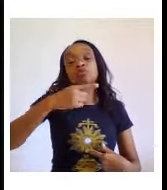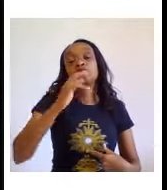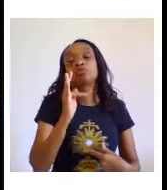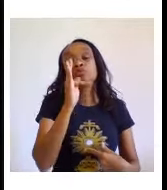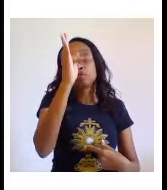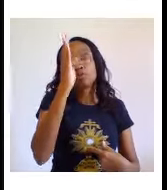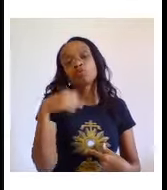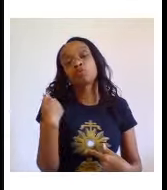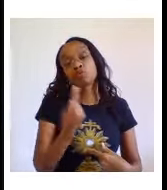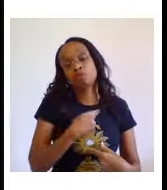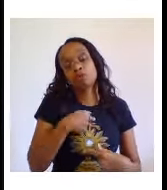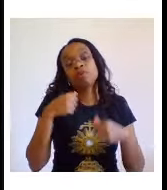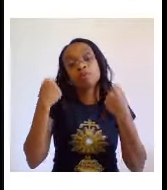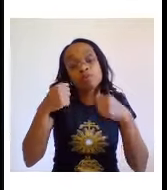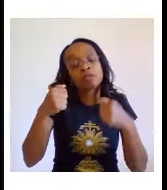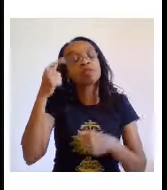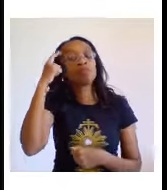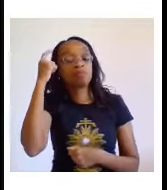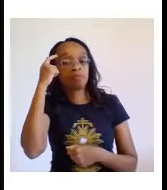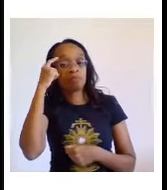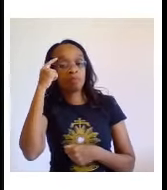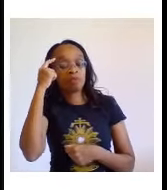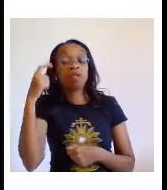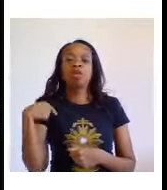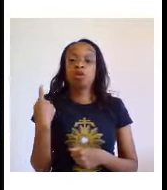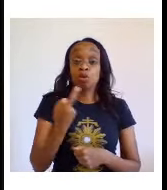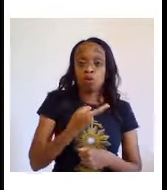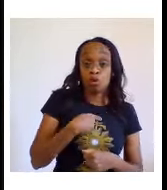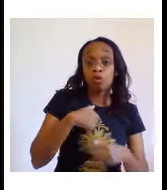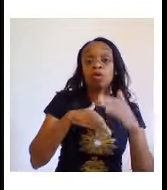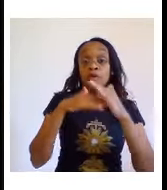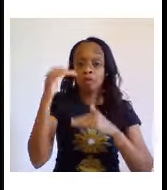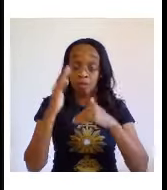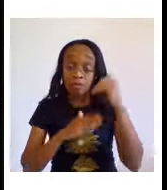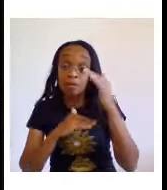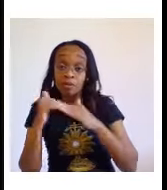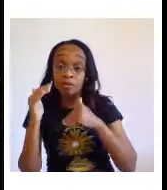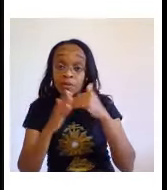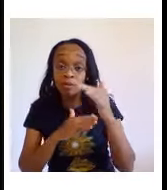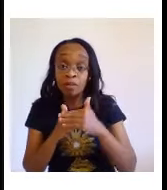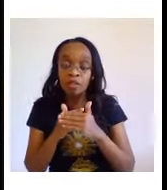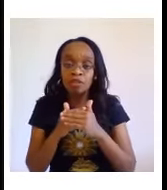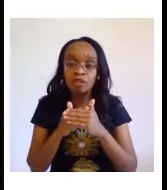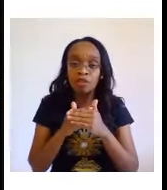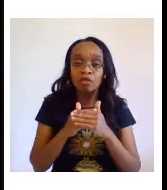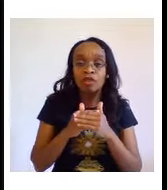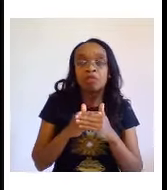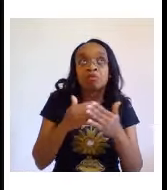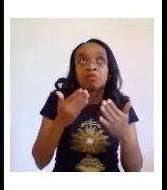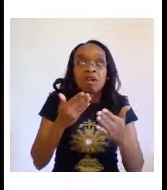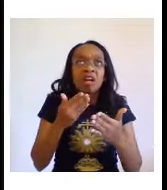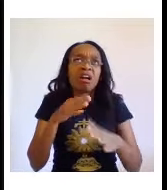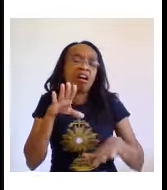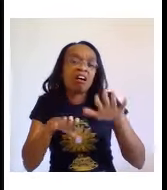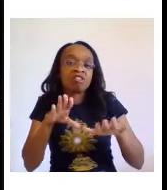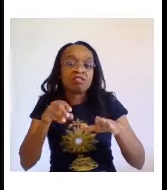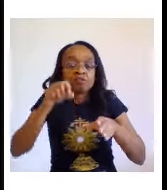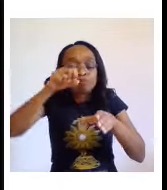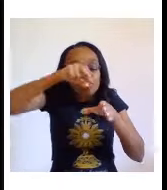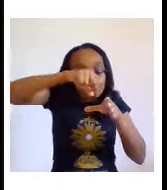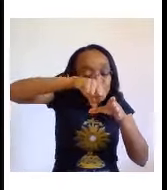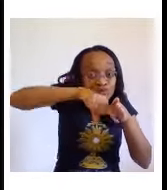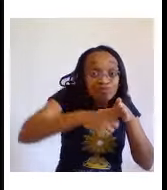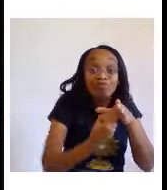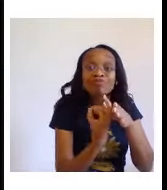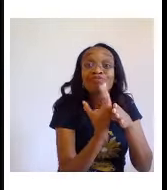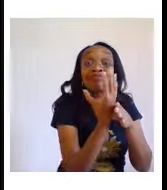não devemos pensar, né, que a nossa ação, mesmo que seja plantar uma árvore,